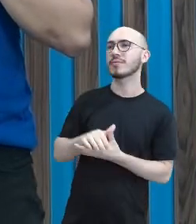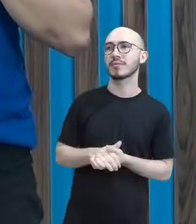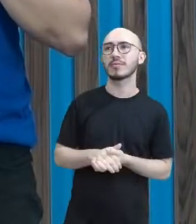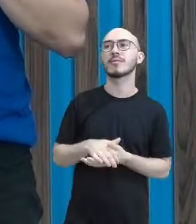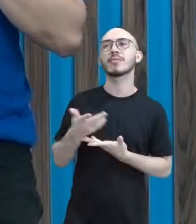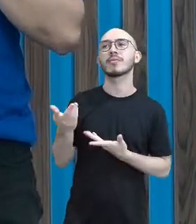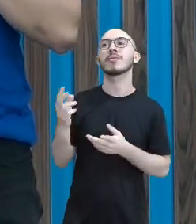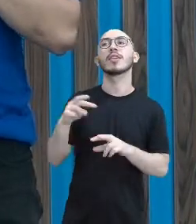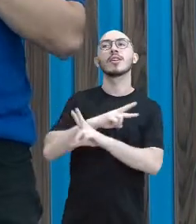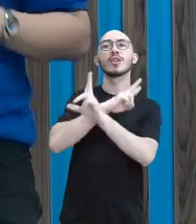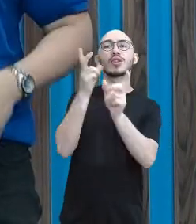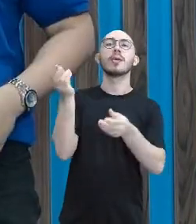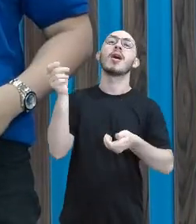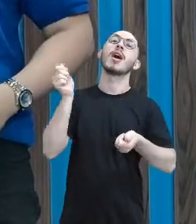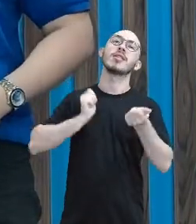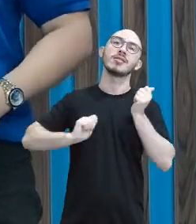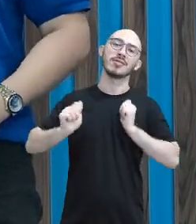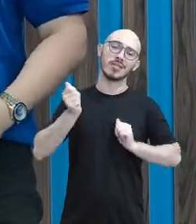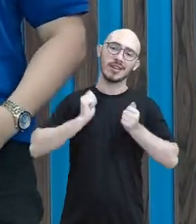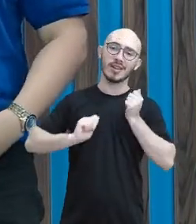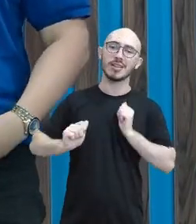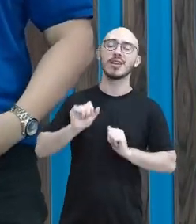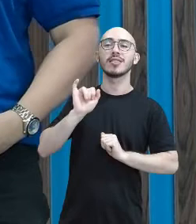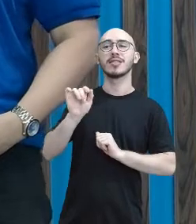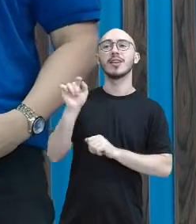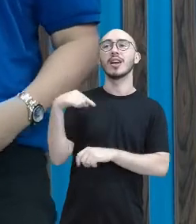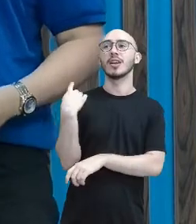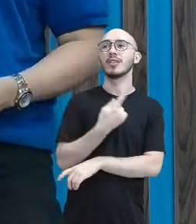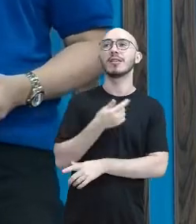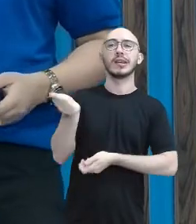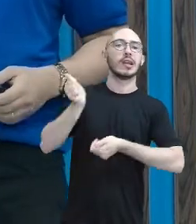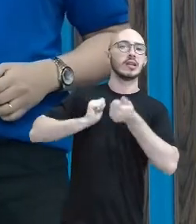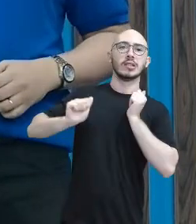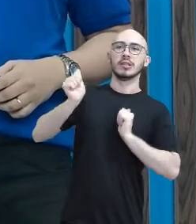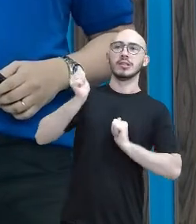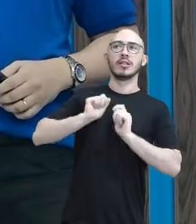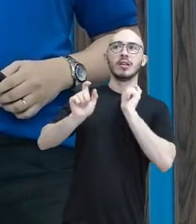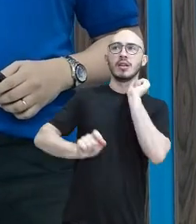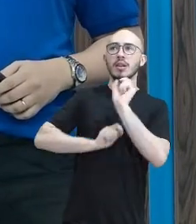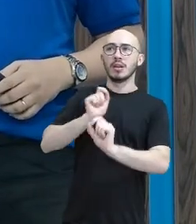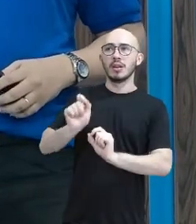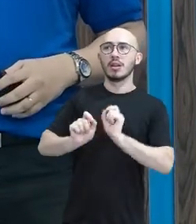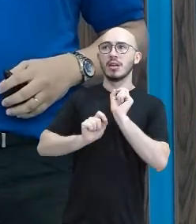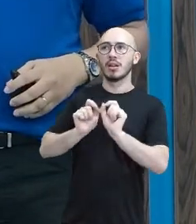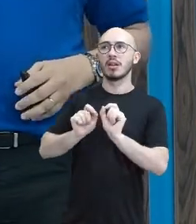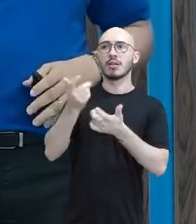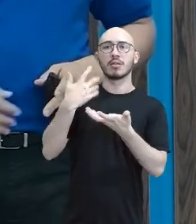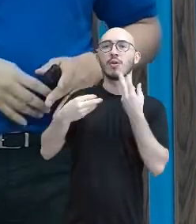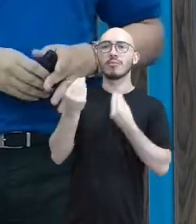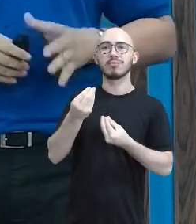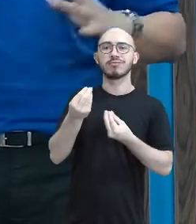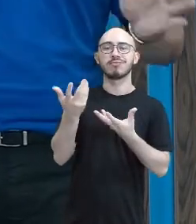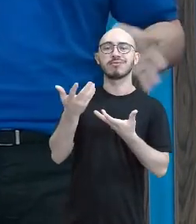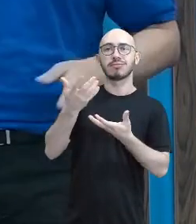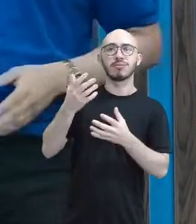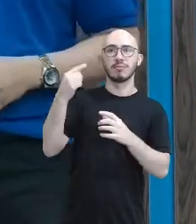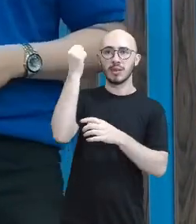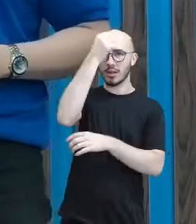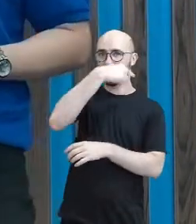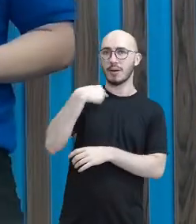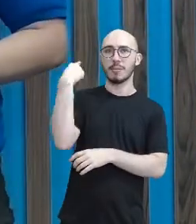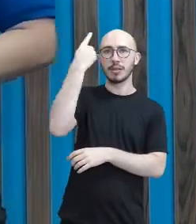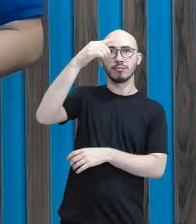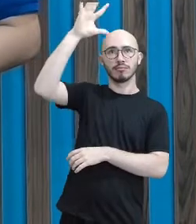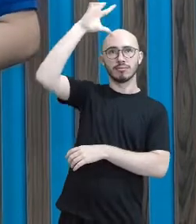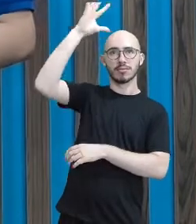sobre ansiedade nessas horas. Ele diz que por mais ansioso que a gente esteja, a gente não consegue colocar um palmo em cima da nossa cabeça. Então, é bem